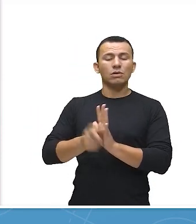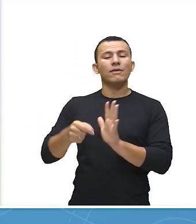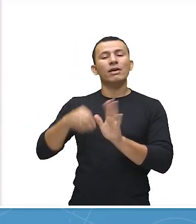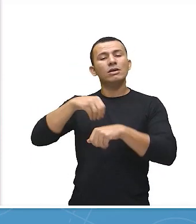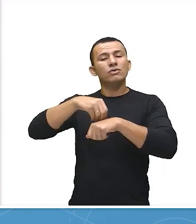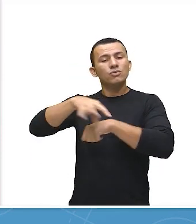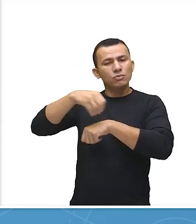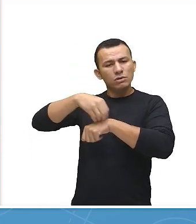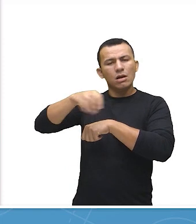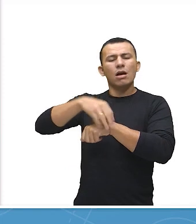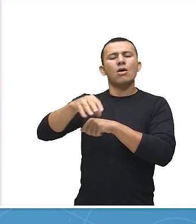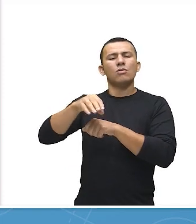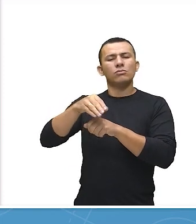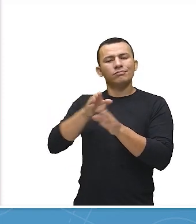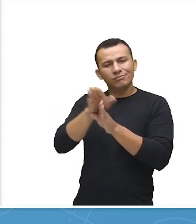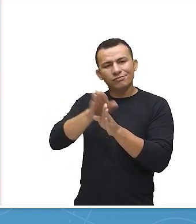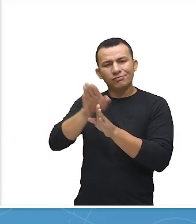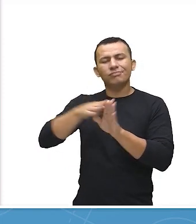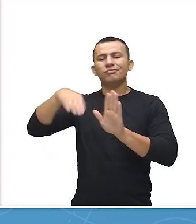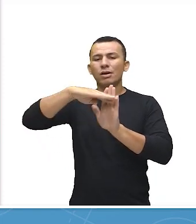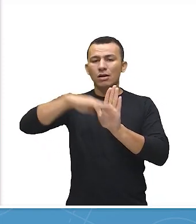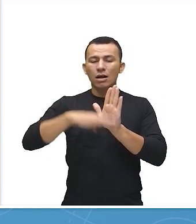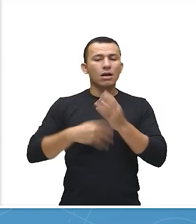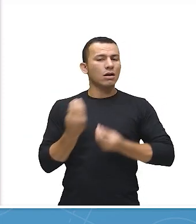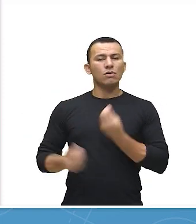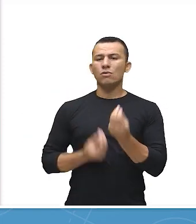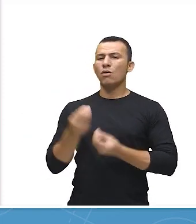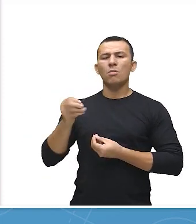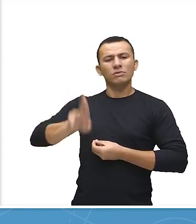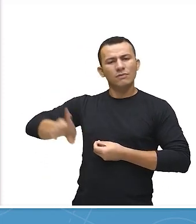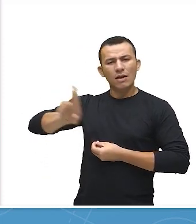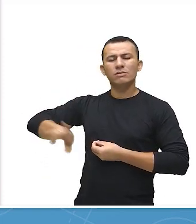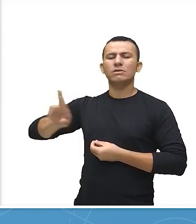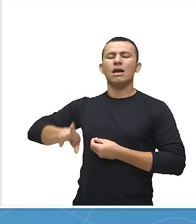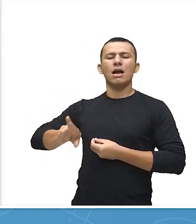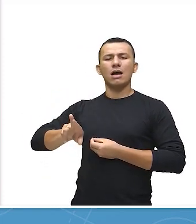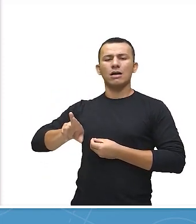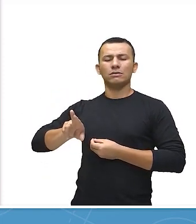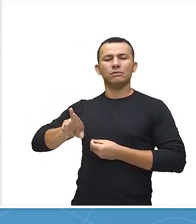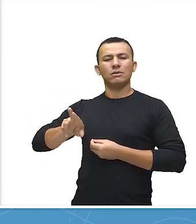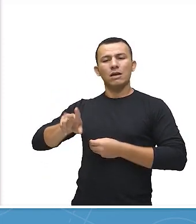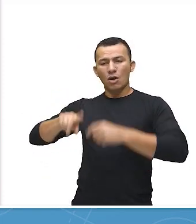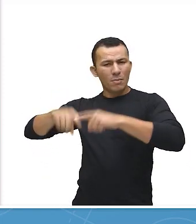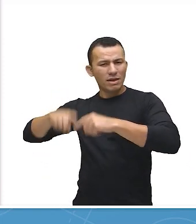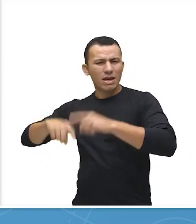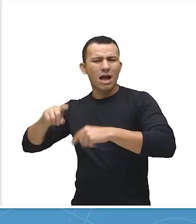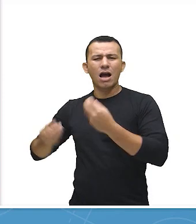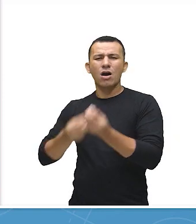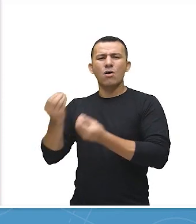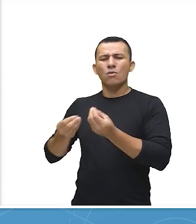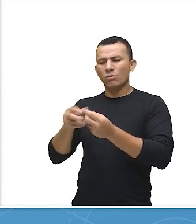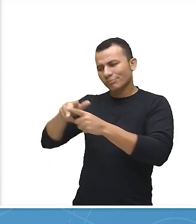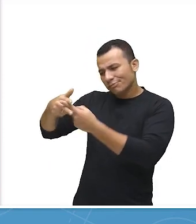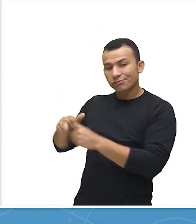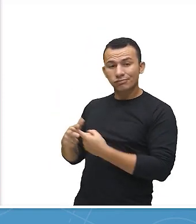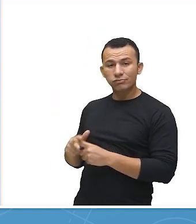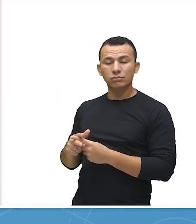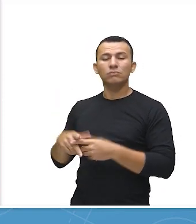instruir, né? Ele vai instruir como se monta ou instala um objeto, né? Então, ele vai estar dando